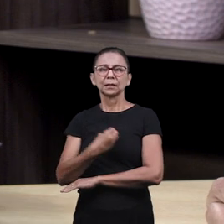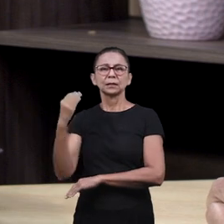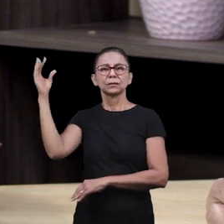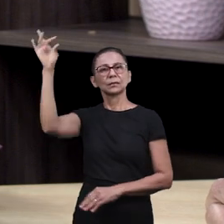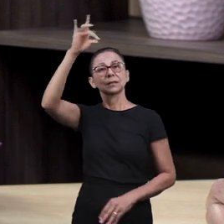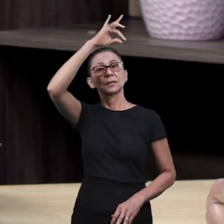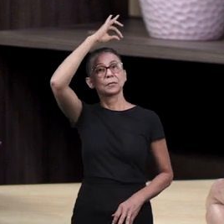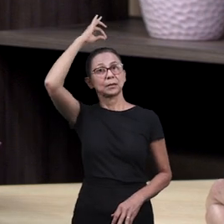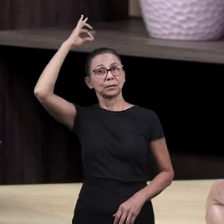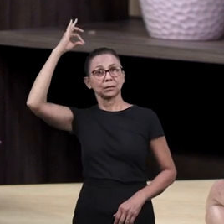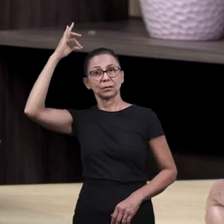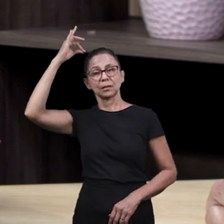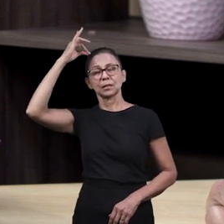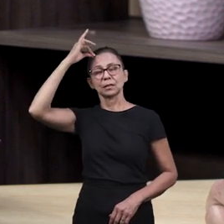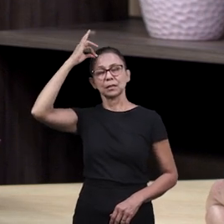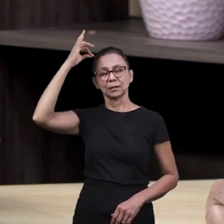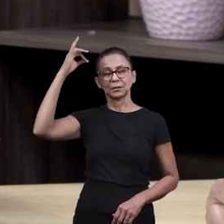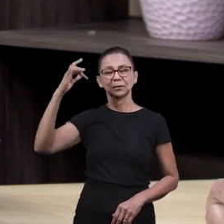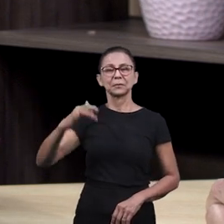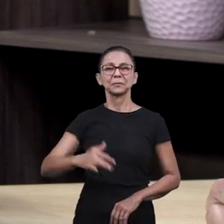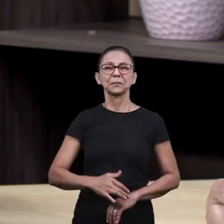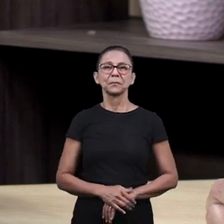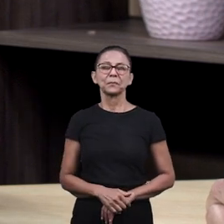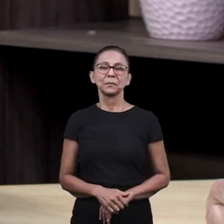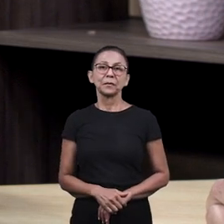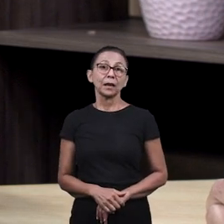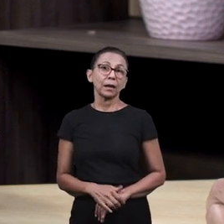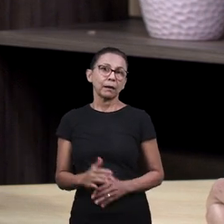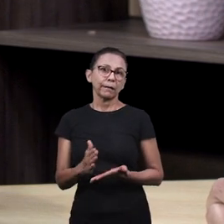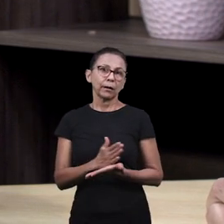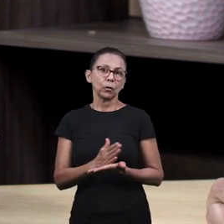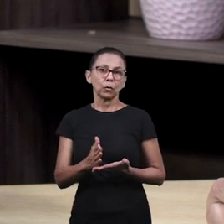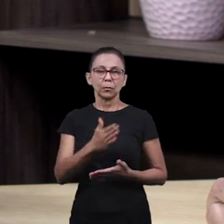gente vê, porque há algumas pessoas que